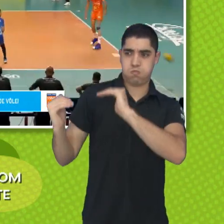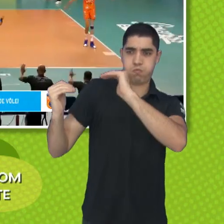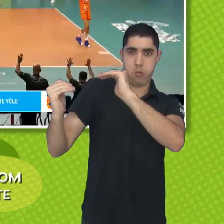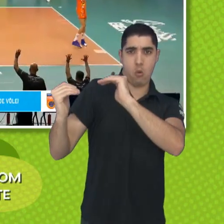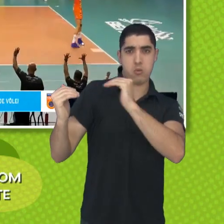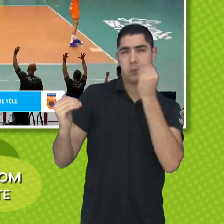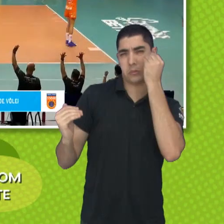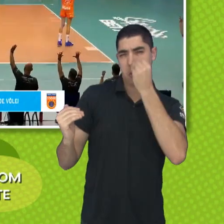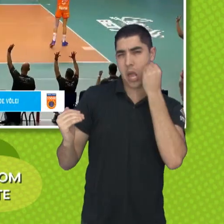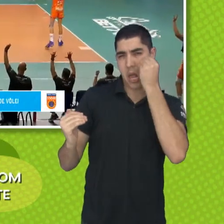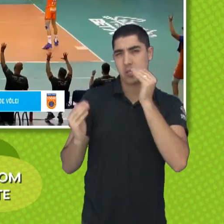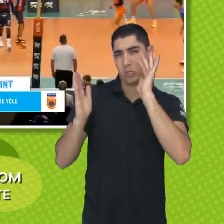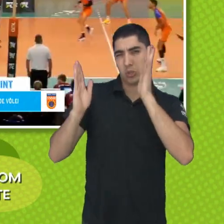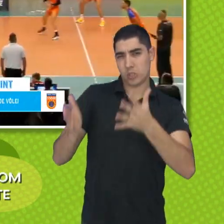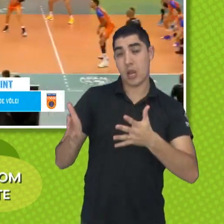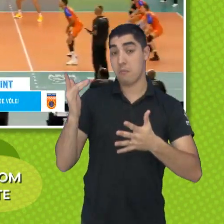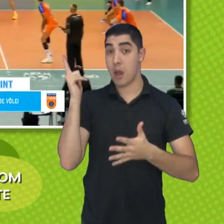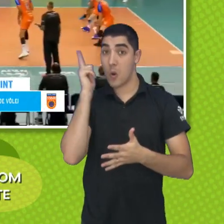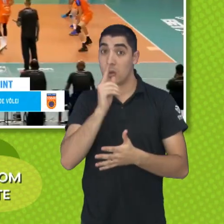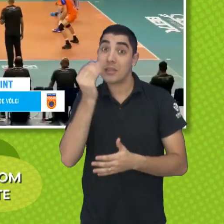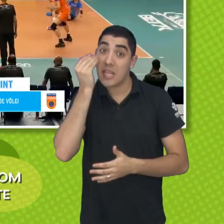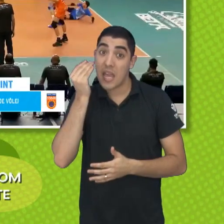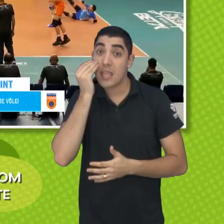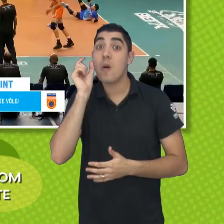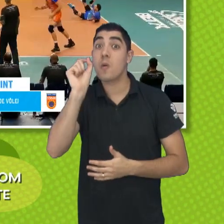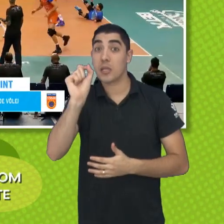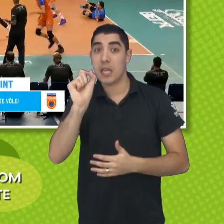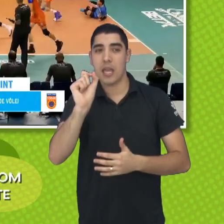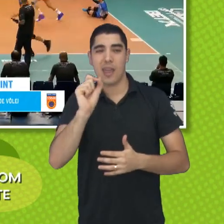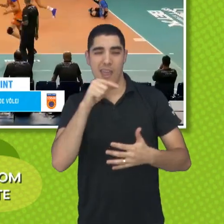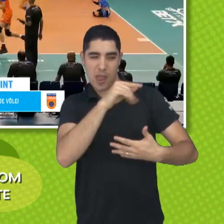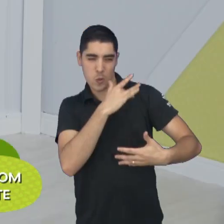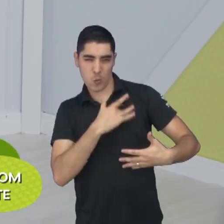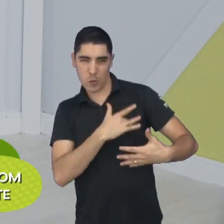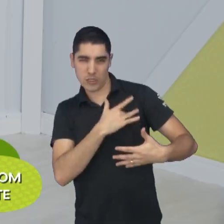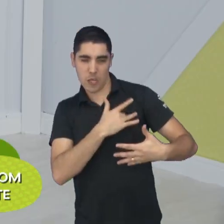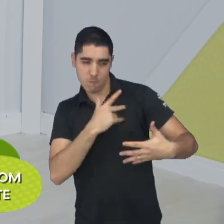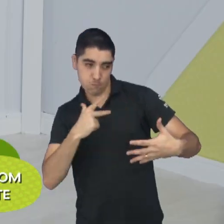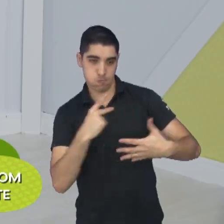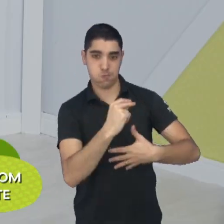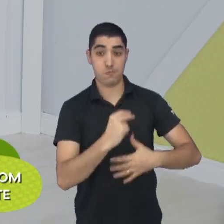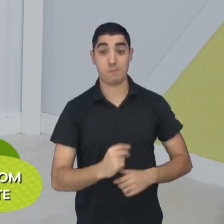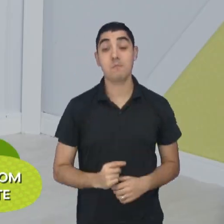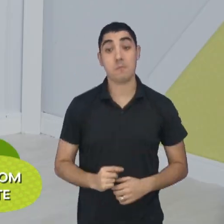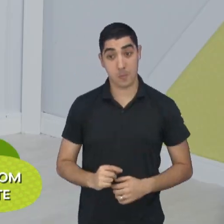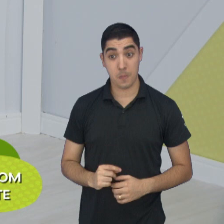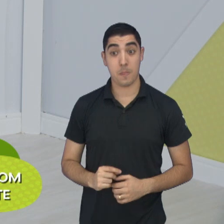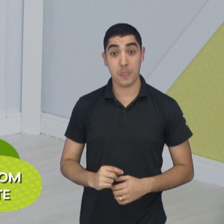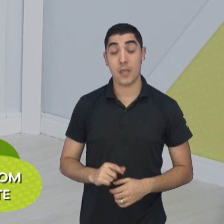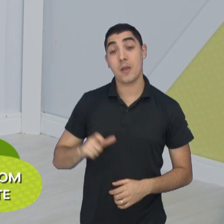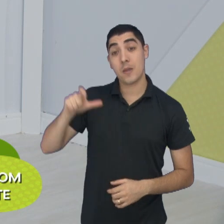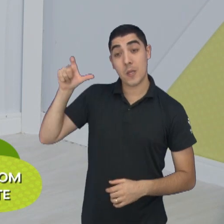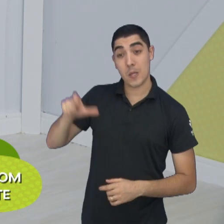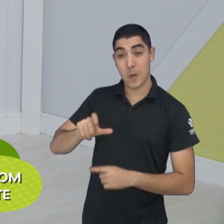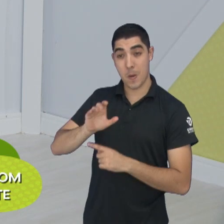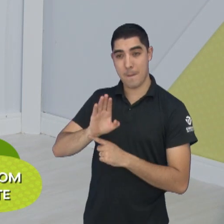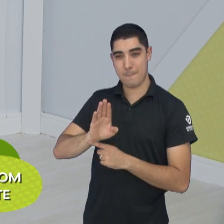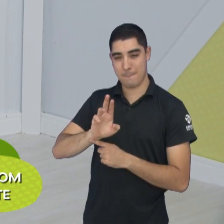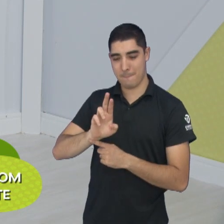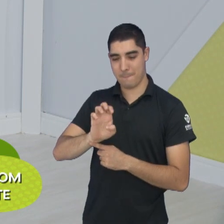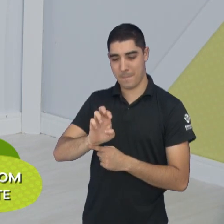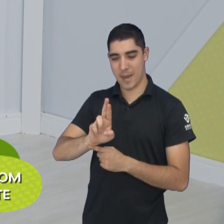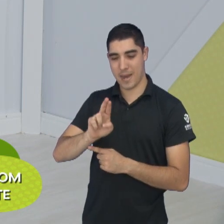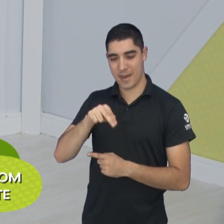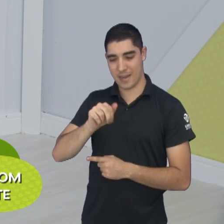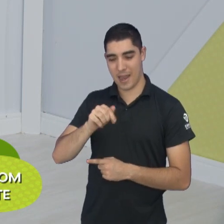aí para poder roubar ou tentar roubar essa hegemonia do Cruzeiro. E o Bernardinho está tentando convencer o Douglas Souza a ver se